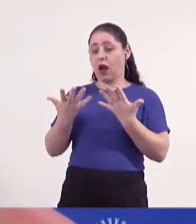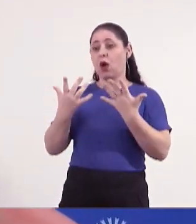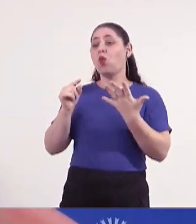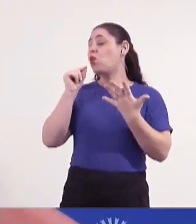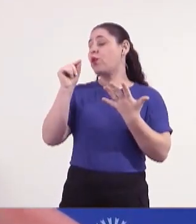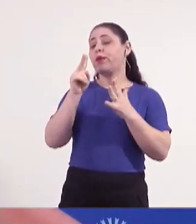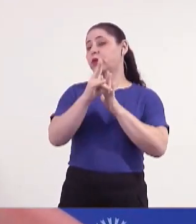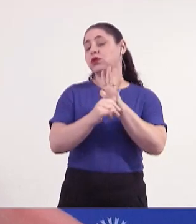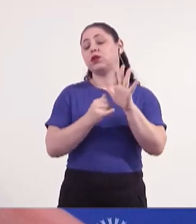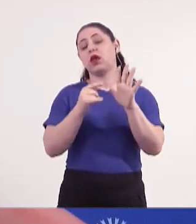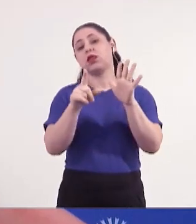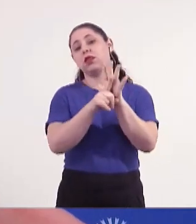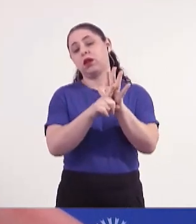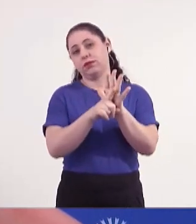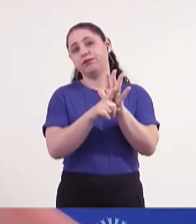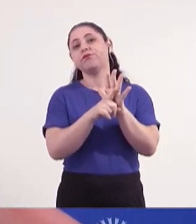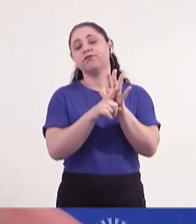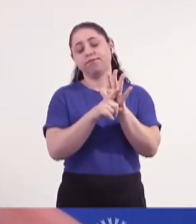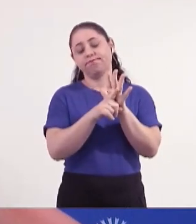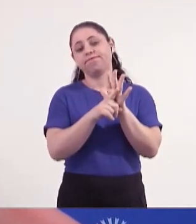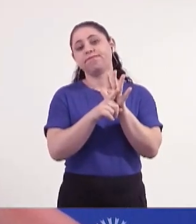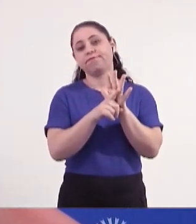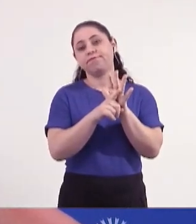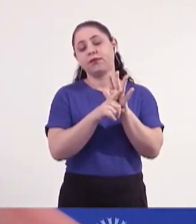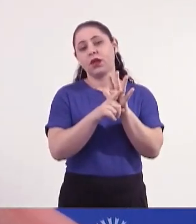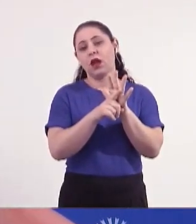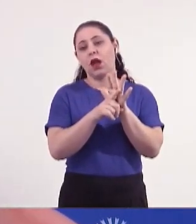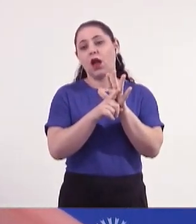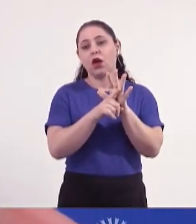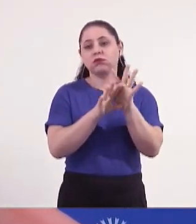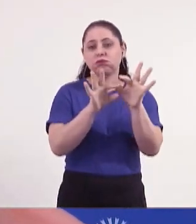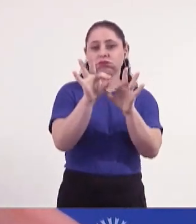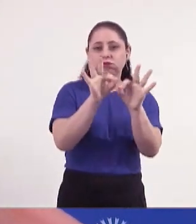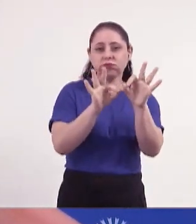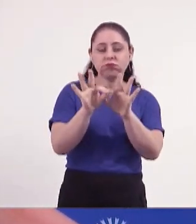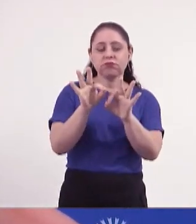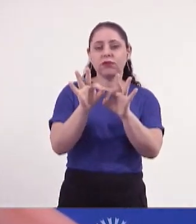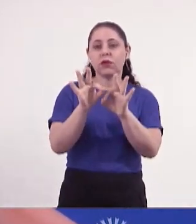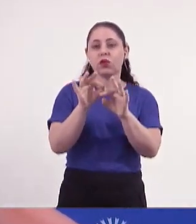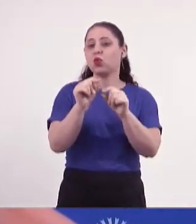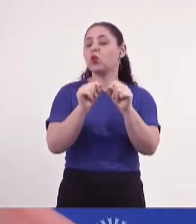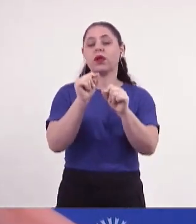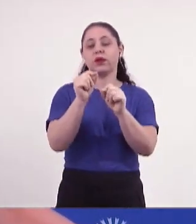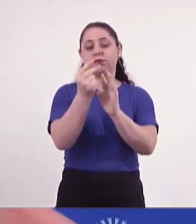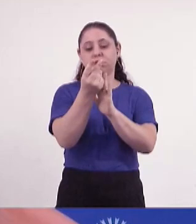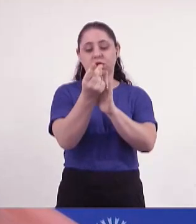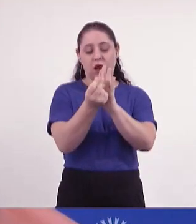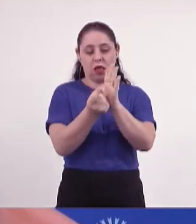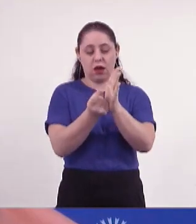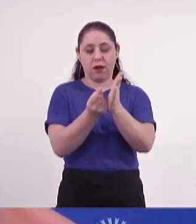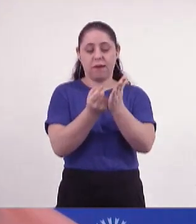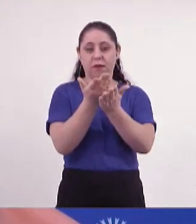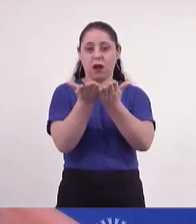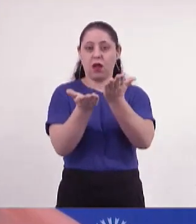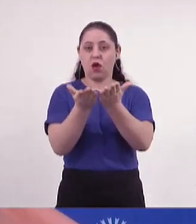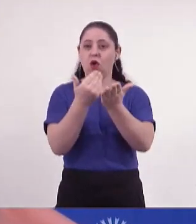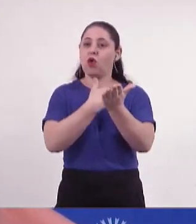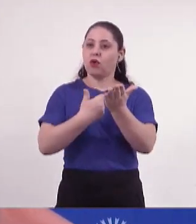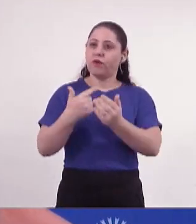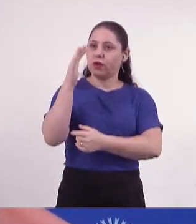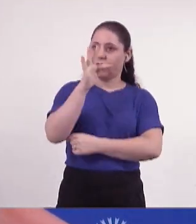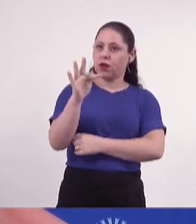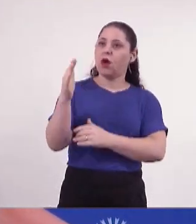sobre esse projeto, essa modelagem desse projeto de concessão, onde a União passou